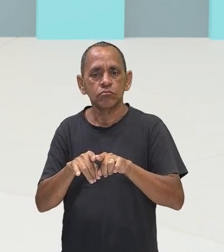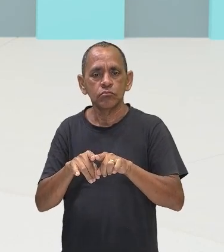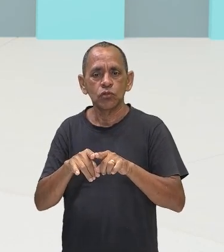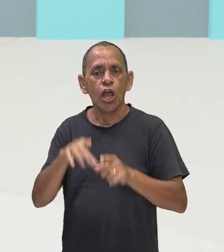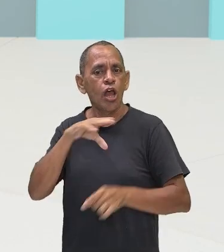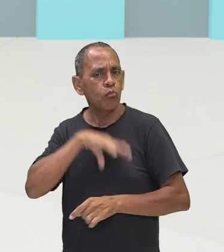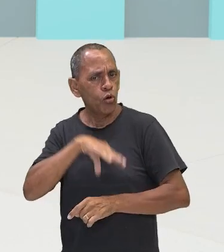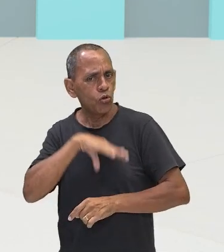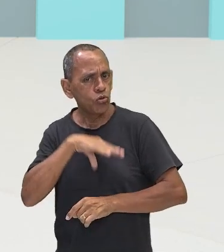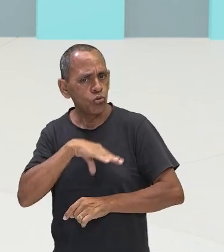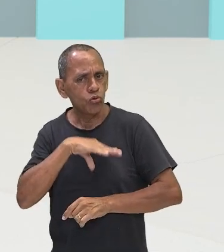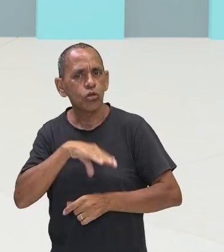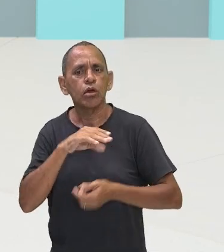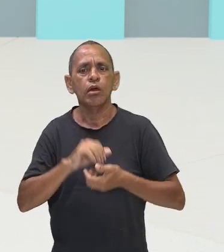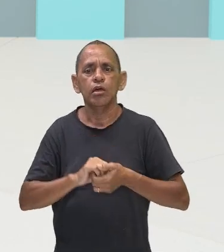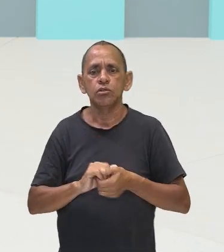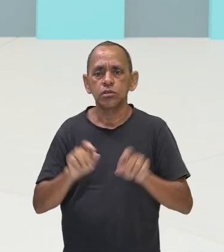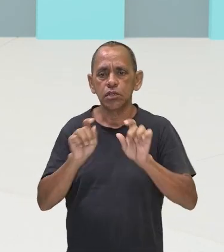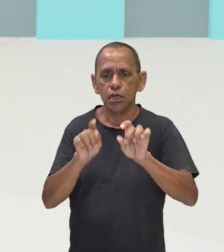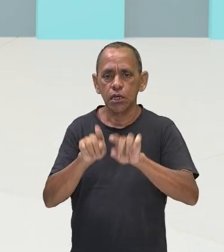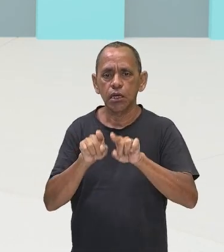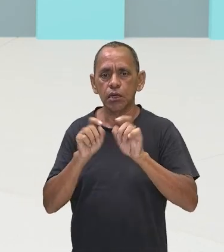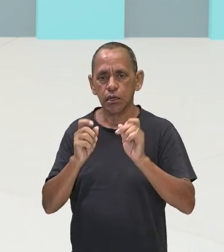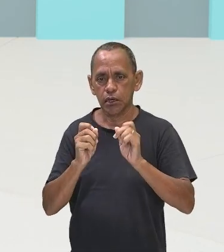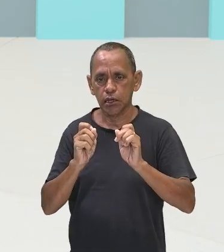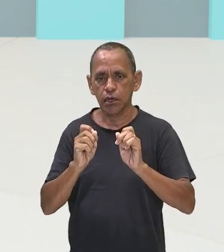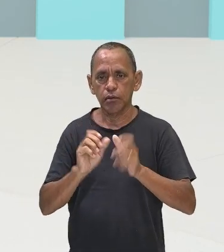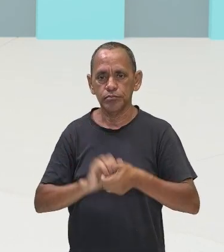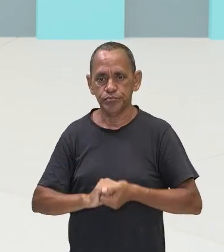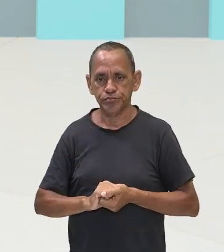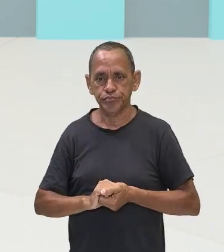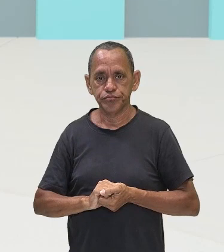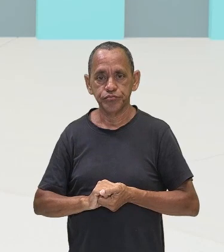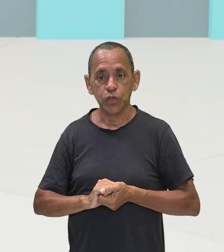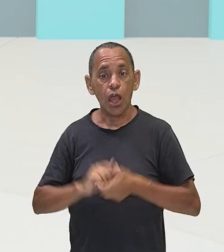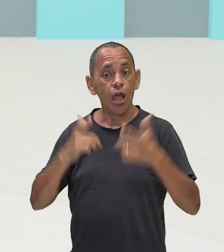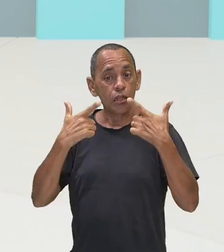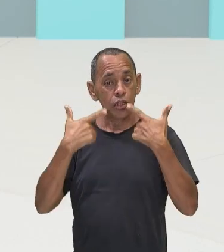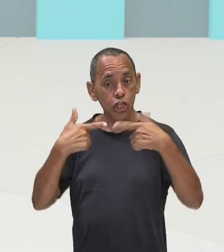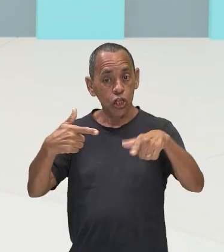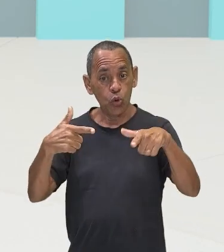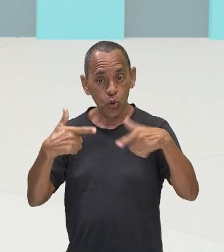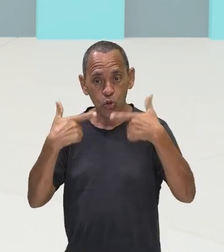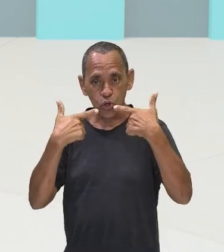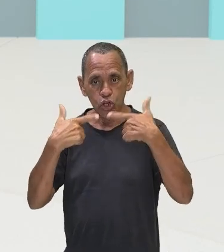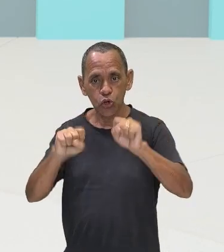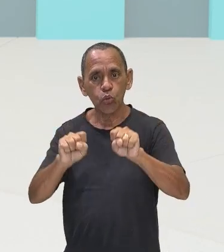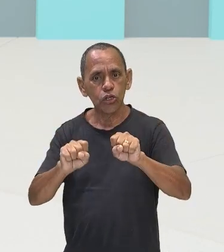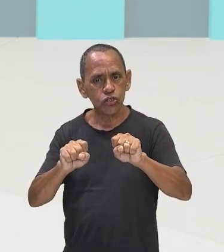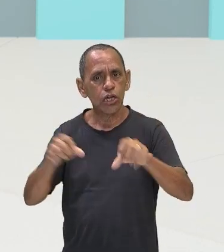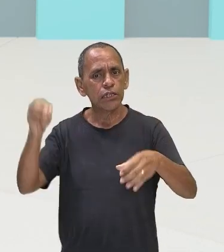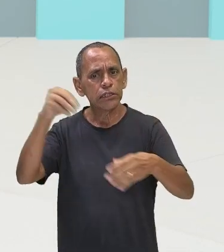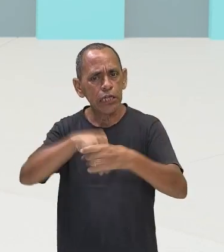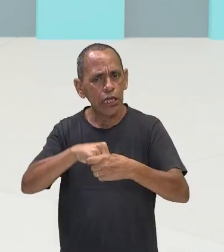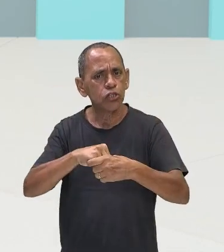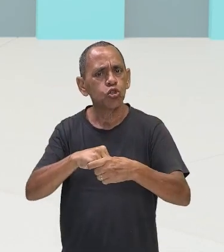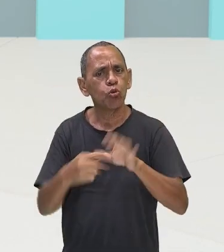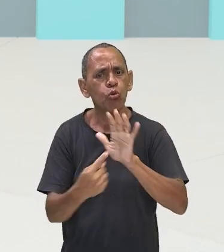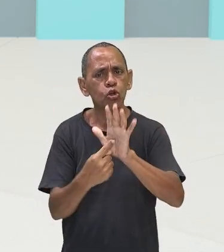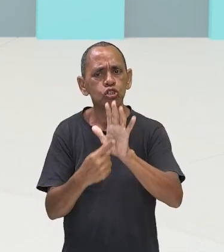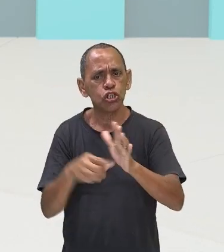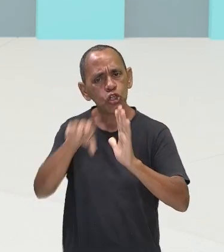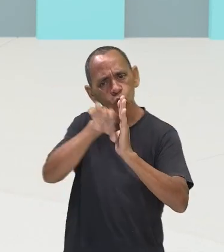variedades linguísticas. Eu trouxe um conceito de que me lembrei agora, ou seja, estou definindo o que seria a língua portuguesa. Então,